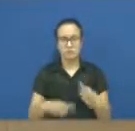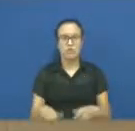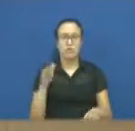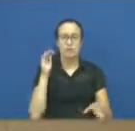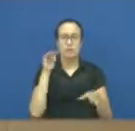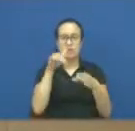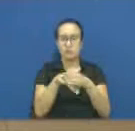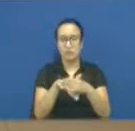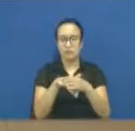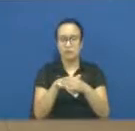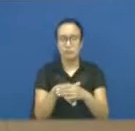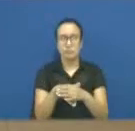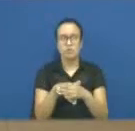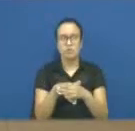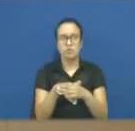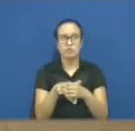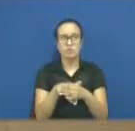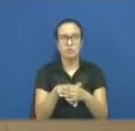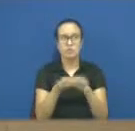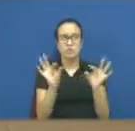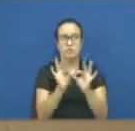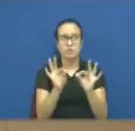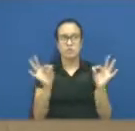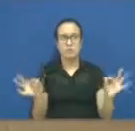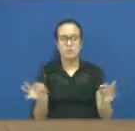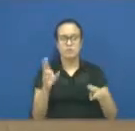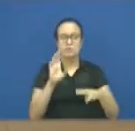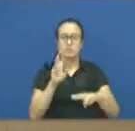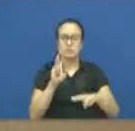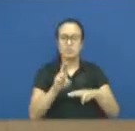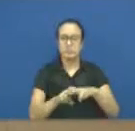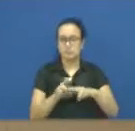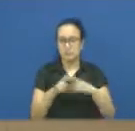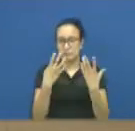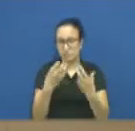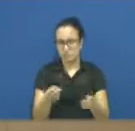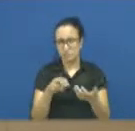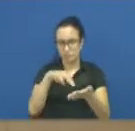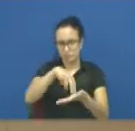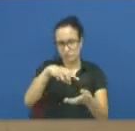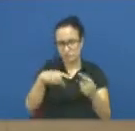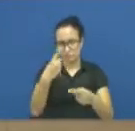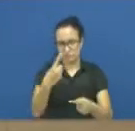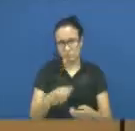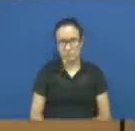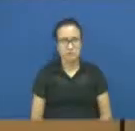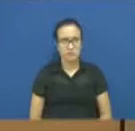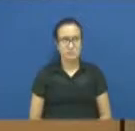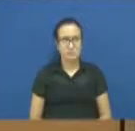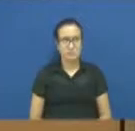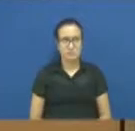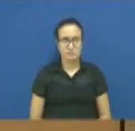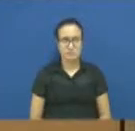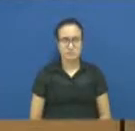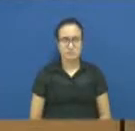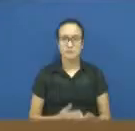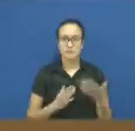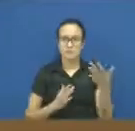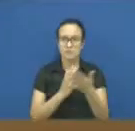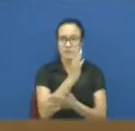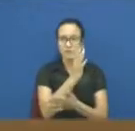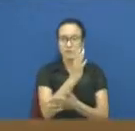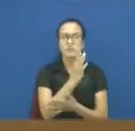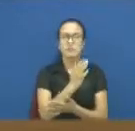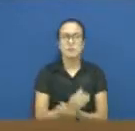projeto vai à votação, e a votação é simbólica. Os sentados aprovam, os de pé rejeitam. Está,